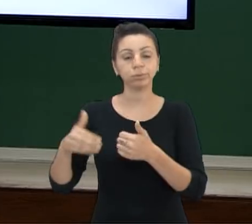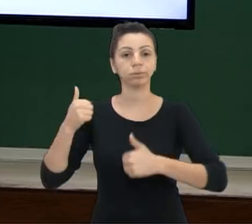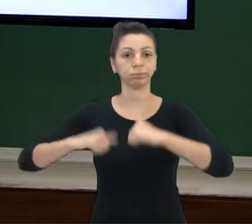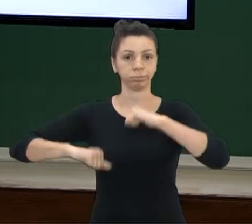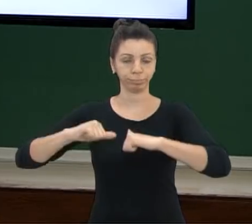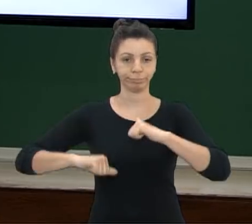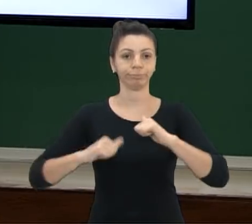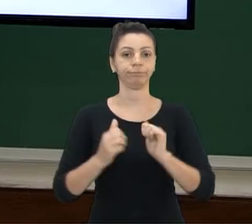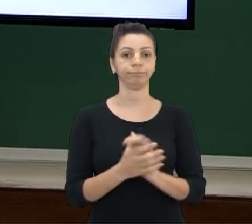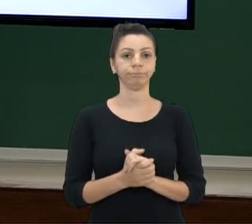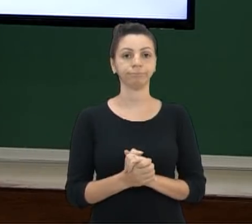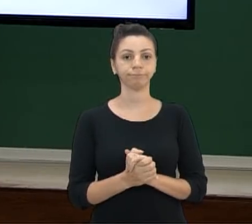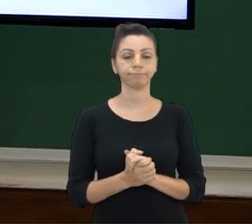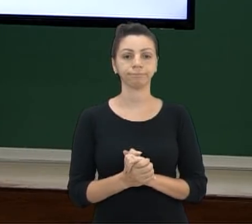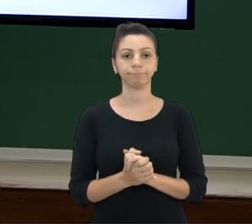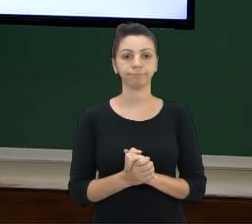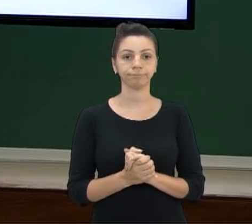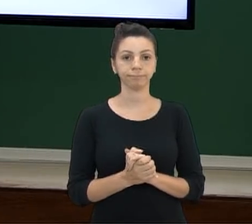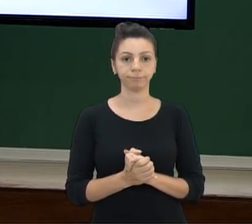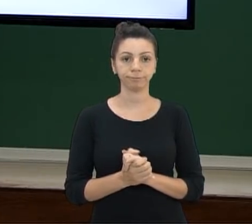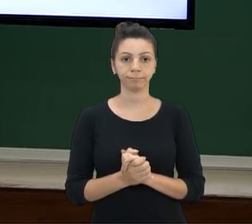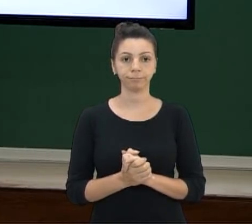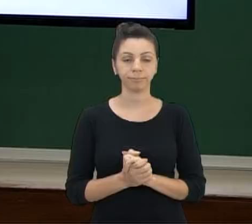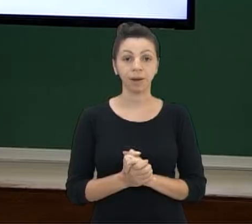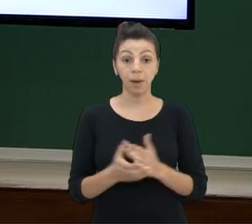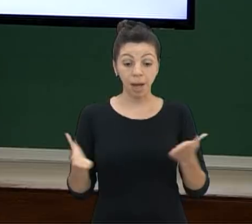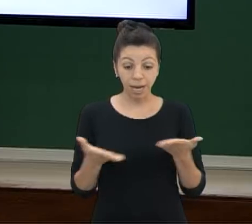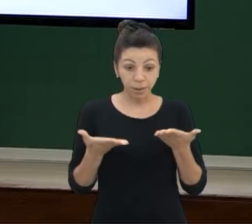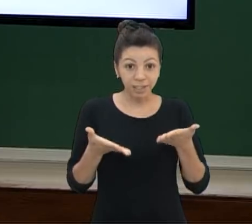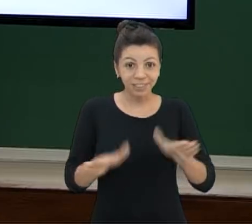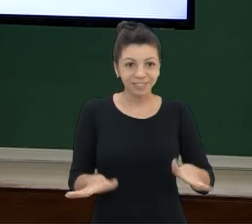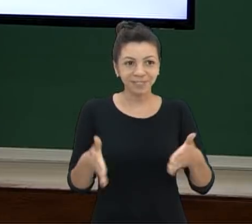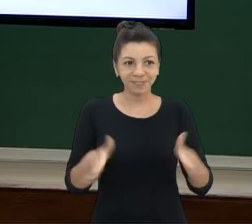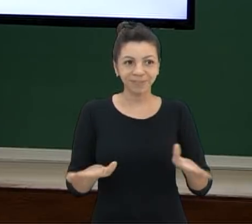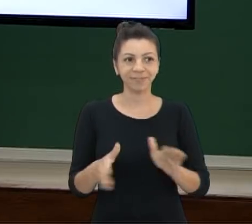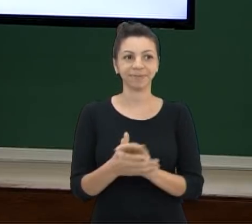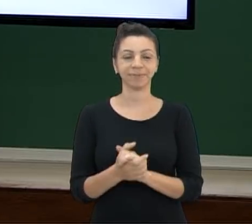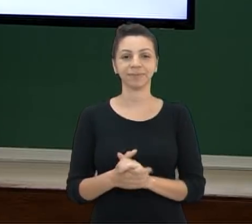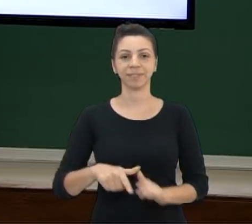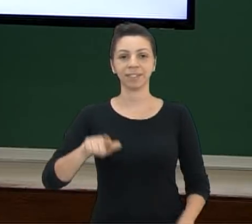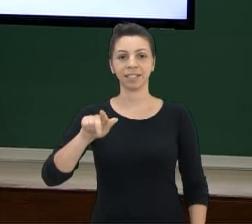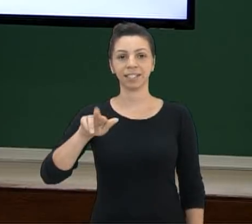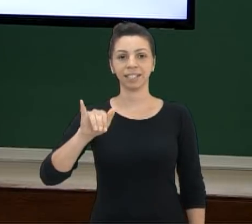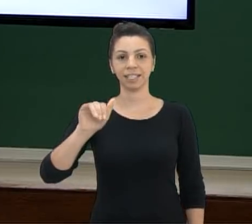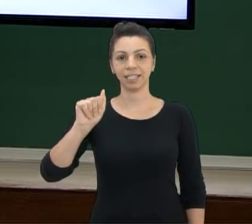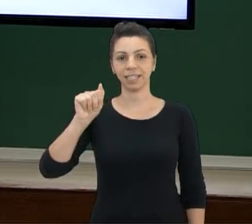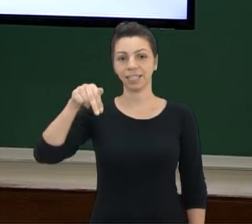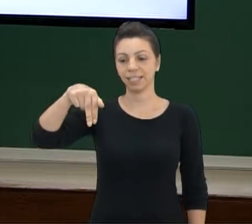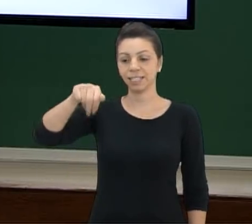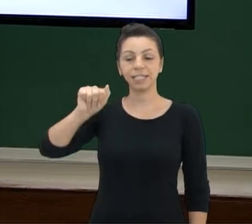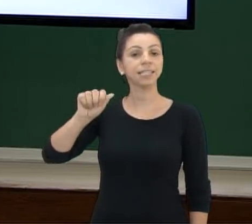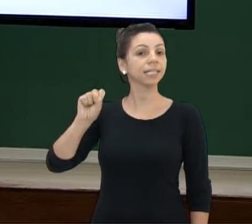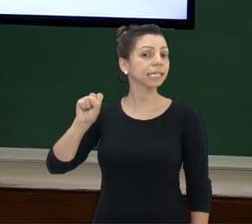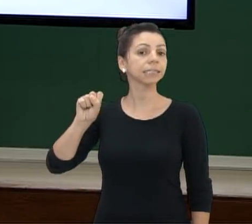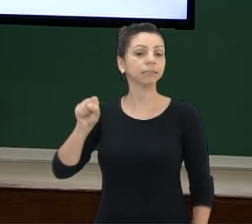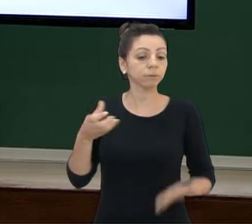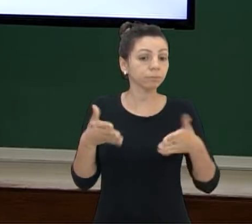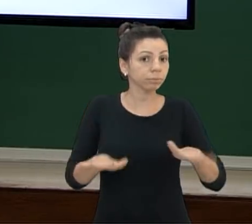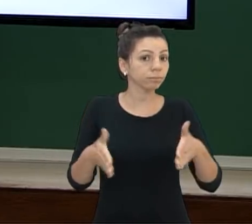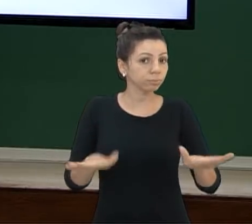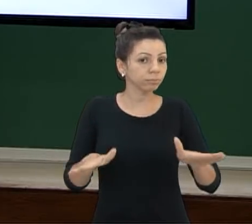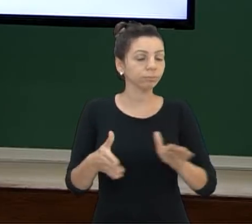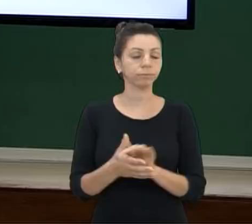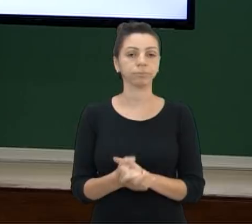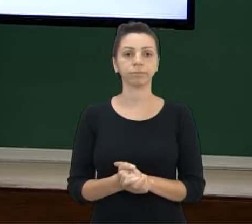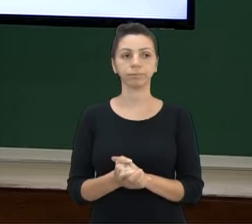Latina. Agora nós vamos falar das Guianas ou Guianas, quer você queira chamar de Guianas ou de Guianas. Nós